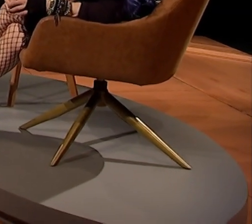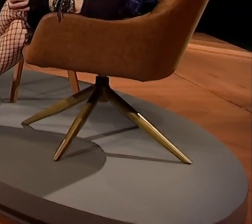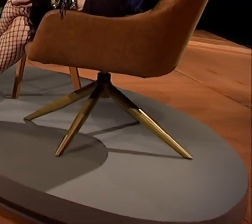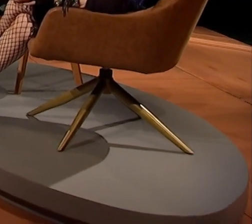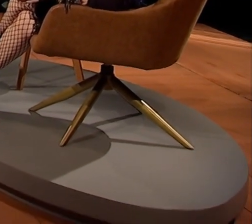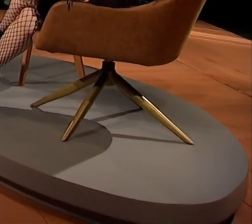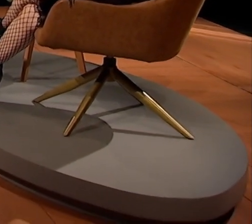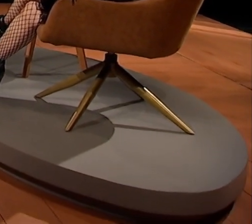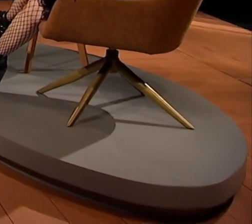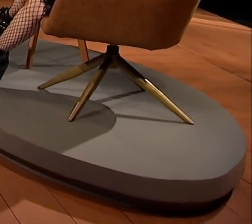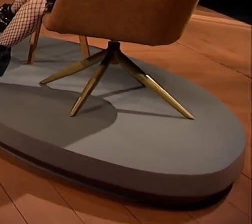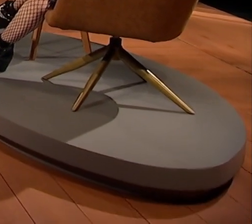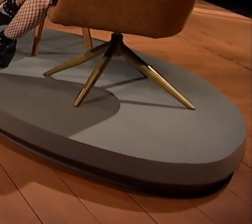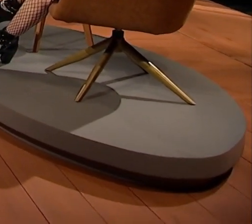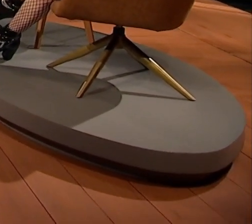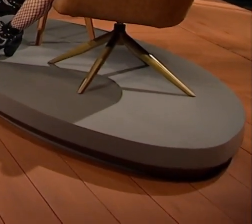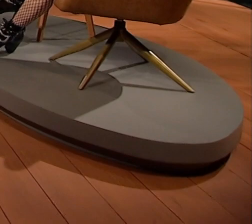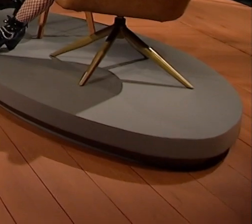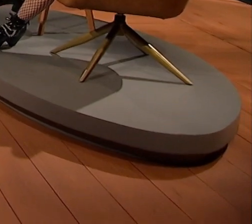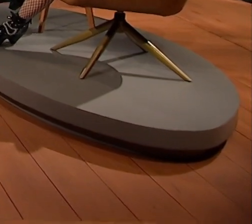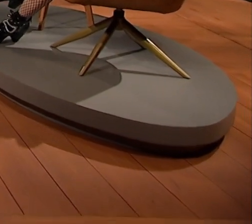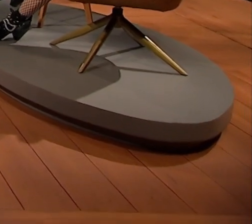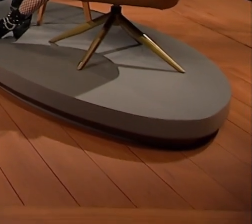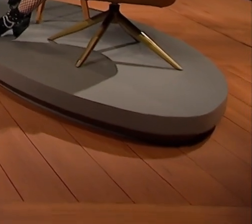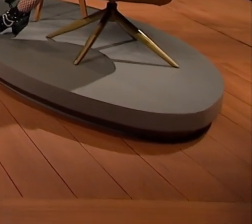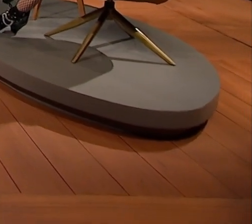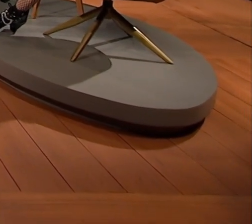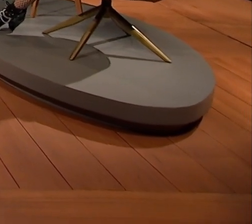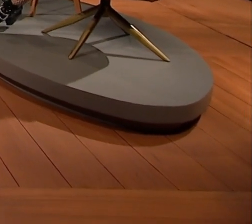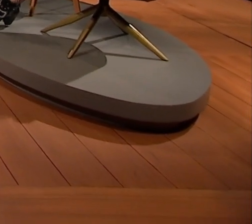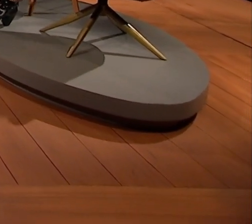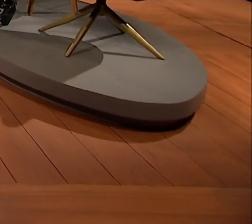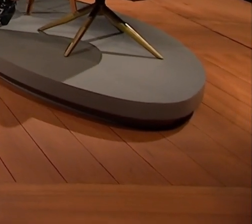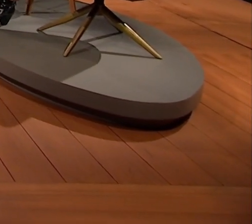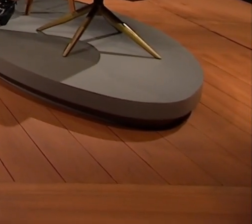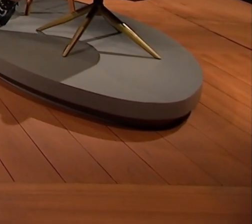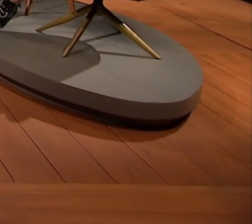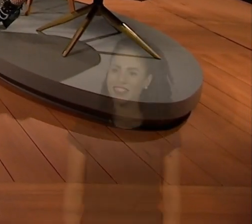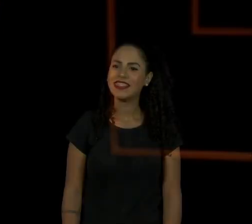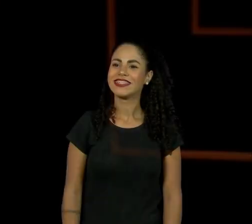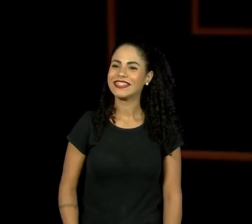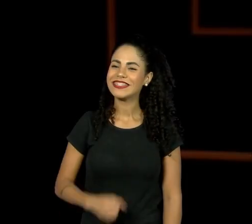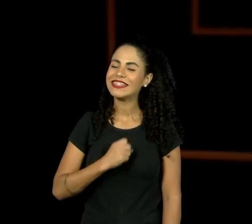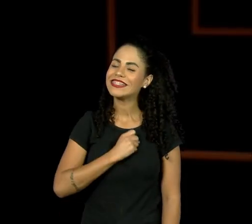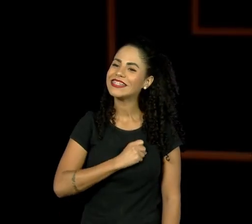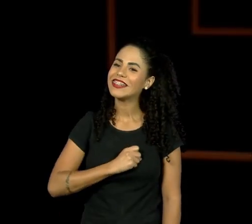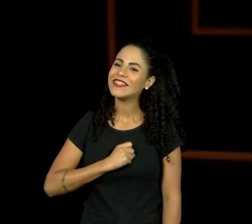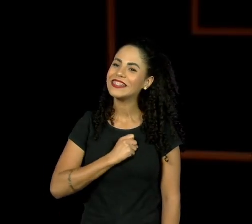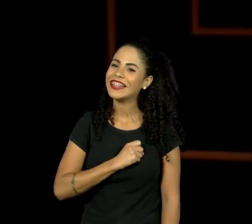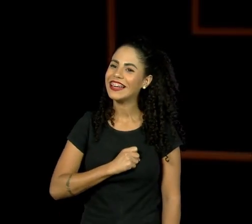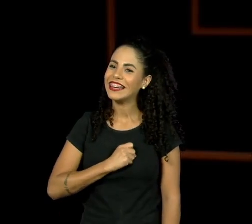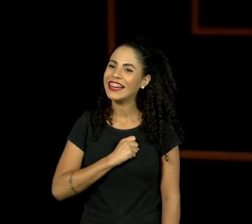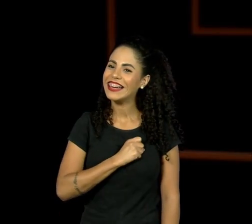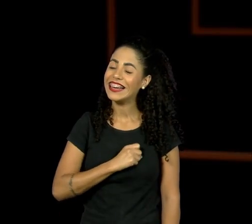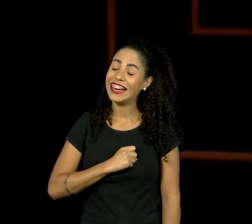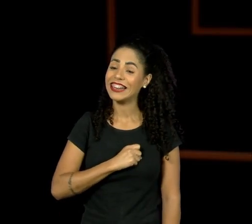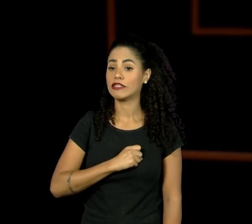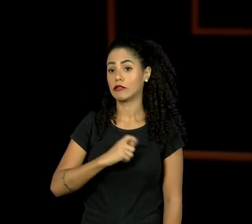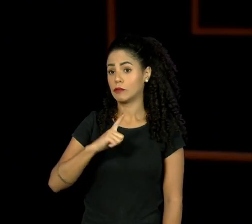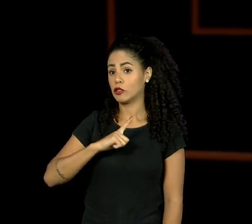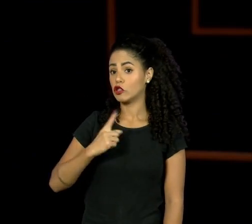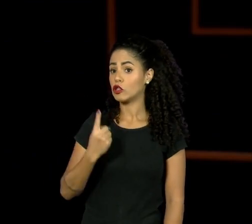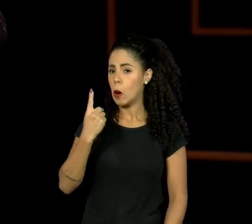Eu quero ver o tio Sam tocar bandeiro para o mundo sambar. Na verdade, foi assim. Nós estávamos... Havia um baixista